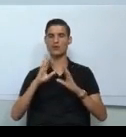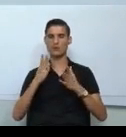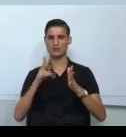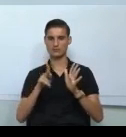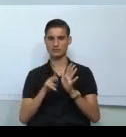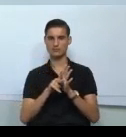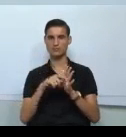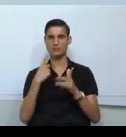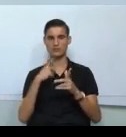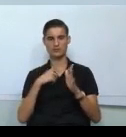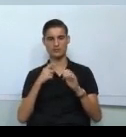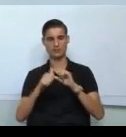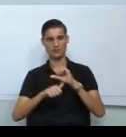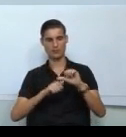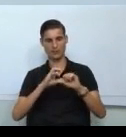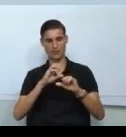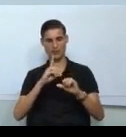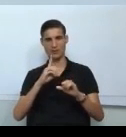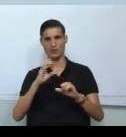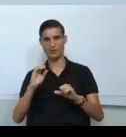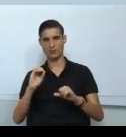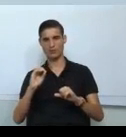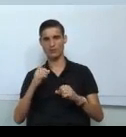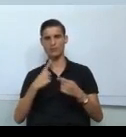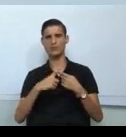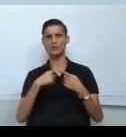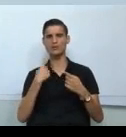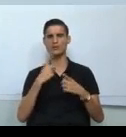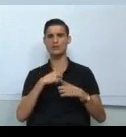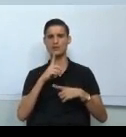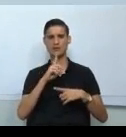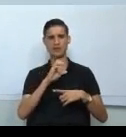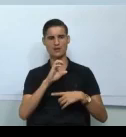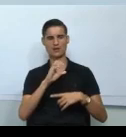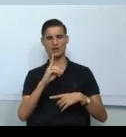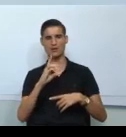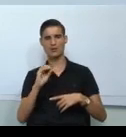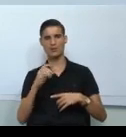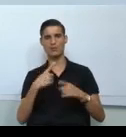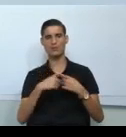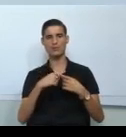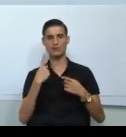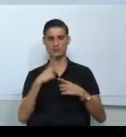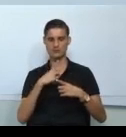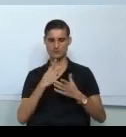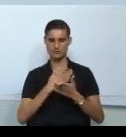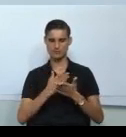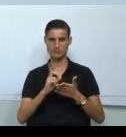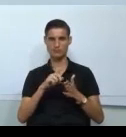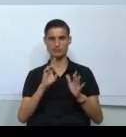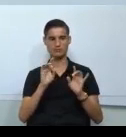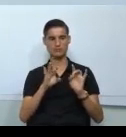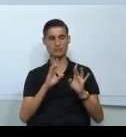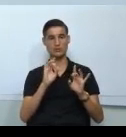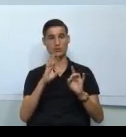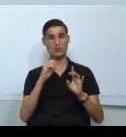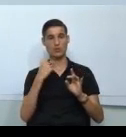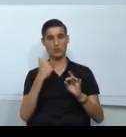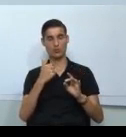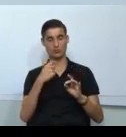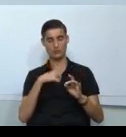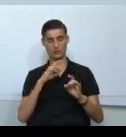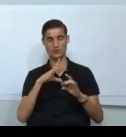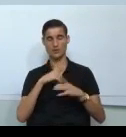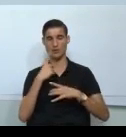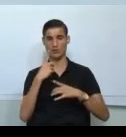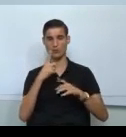aconteceu aqui. Chegamos nessa EDO. Por que que aqui nós temos uma EDO? Porque aqui nós estamos em função só de uma variável, que é